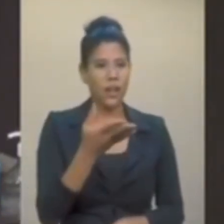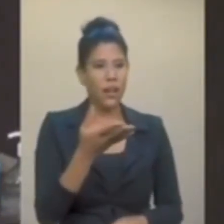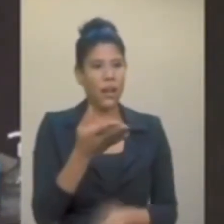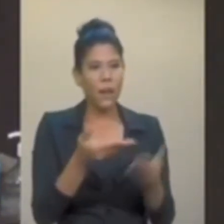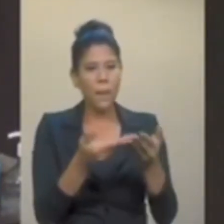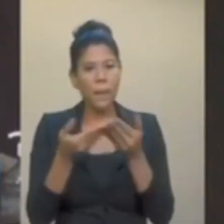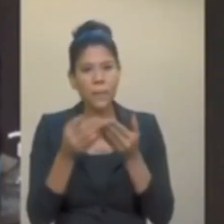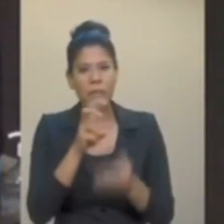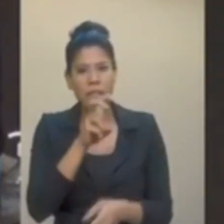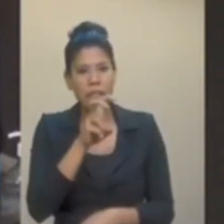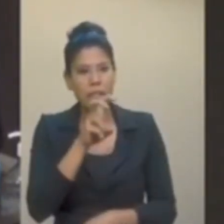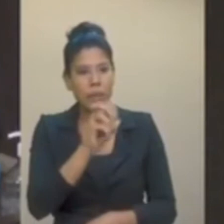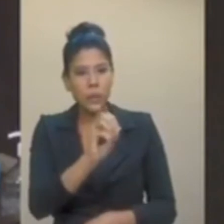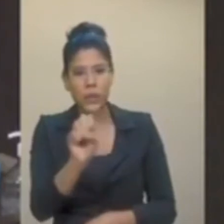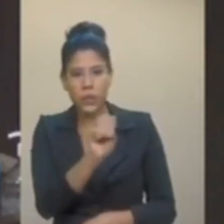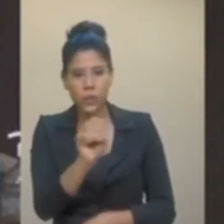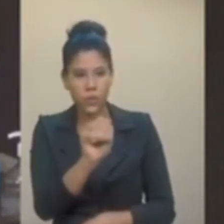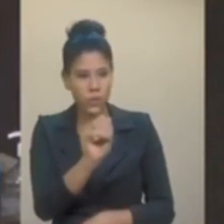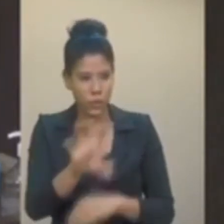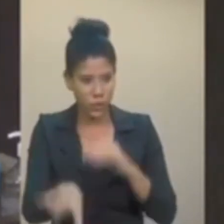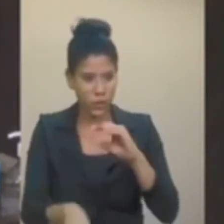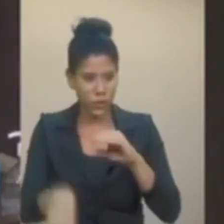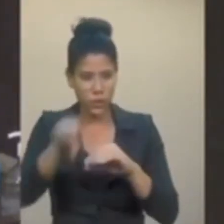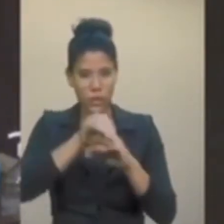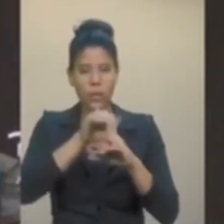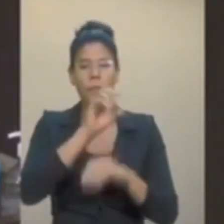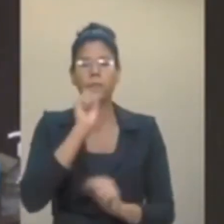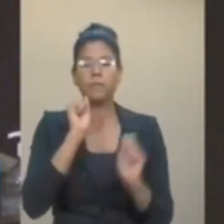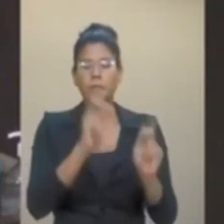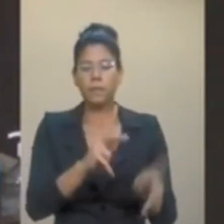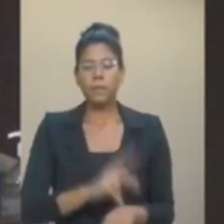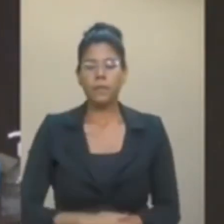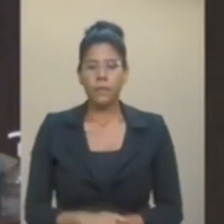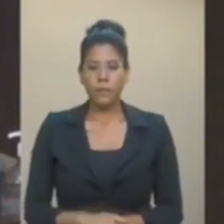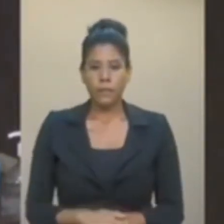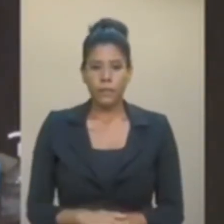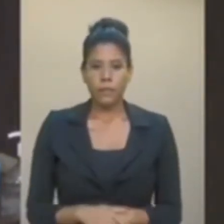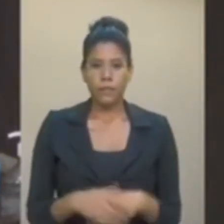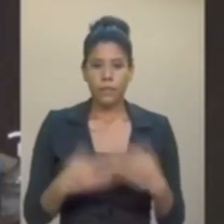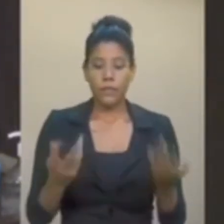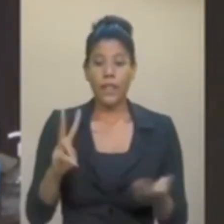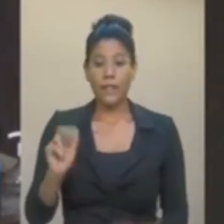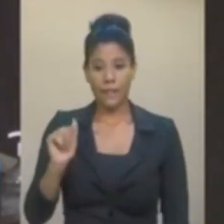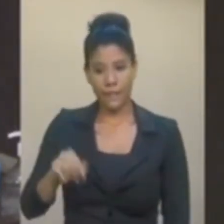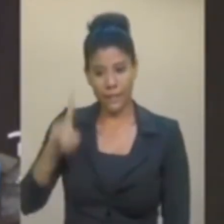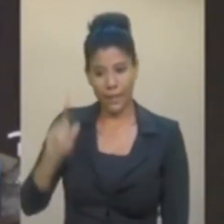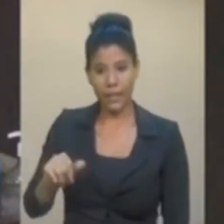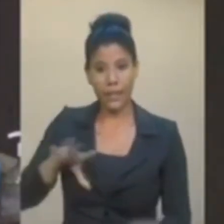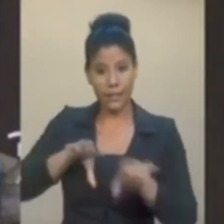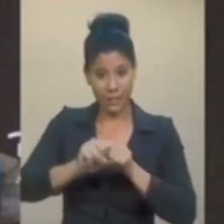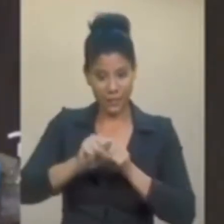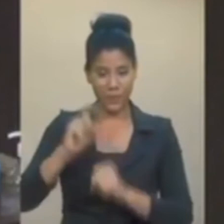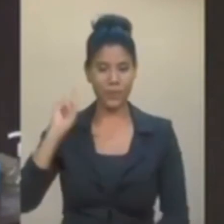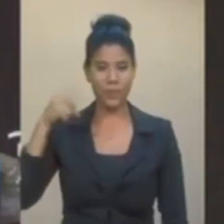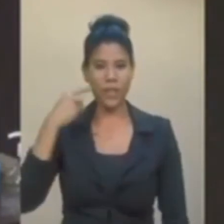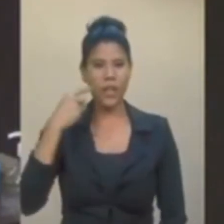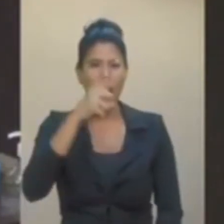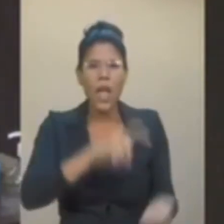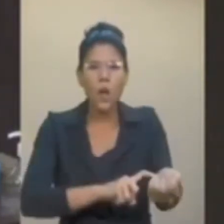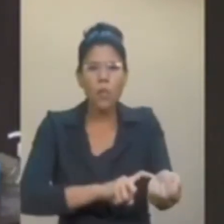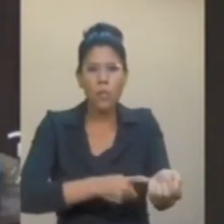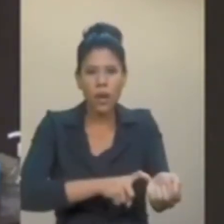50 segundos a mais. E aqui eu queria, dado que Wanda era advogada, deputado Elmano,